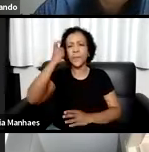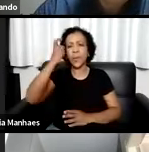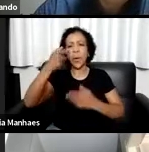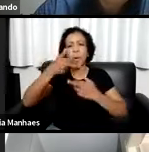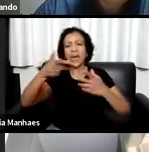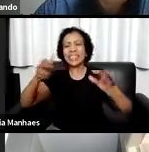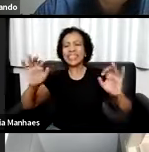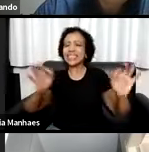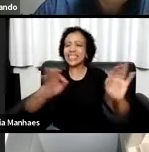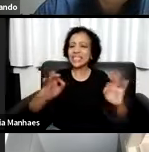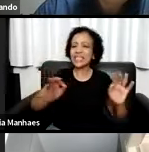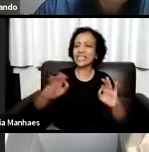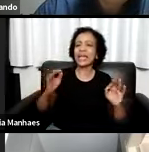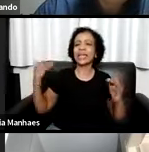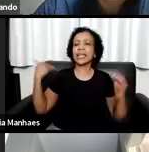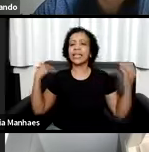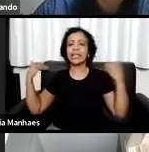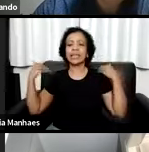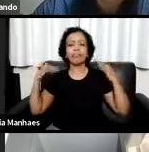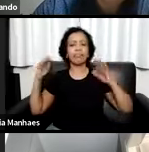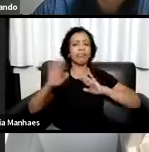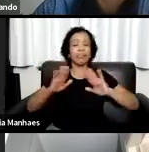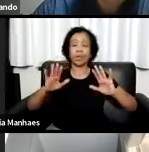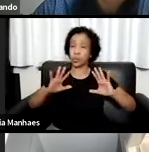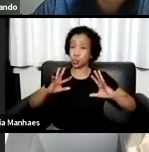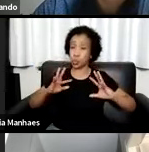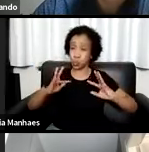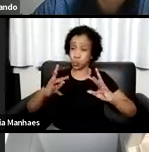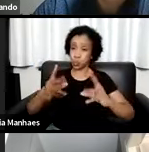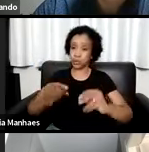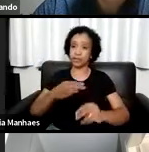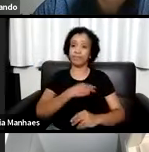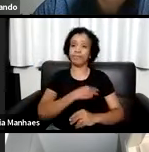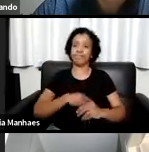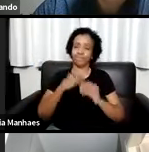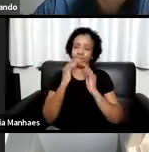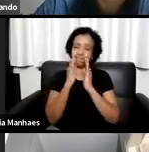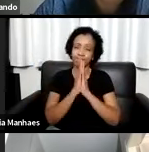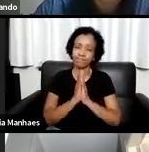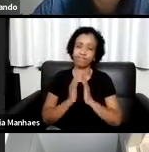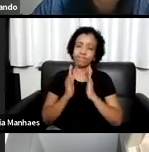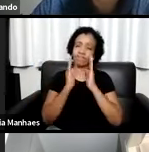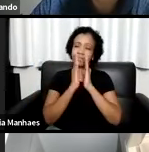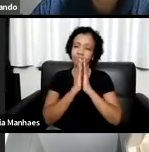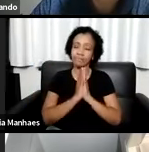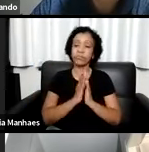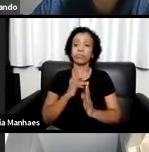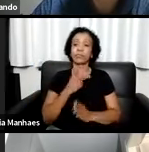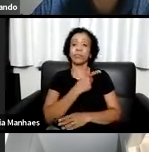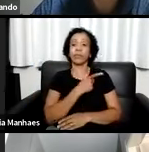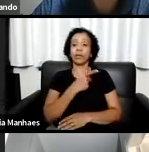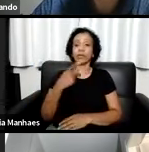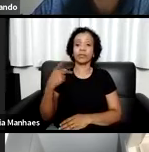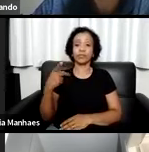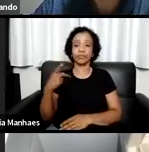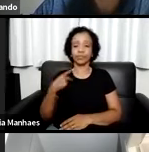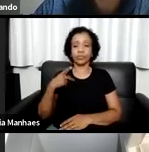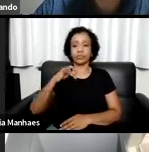desatenção por aqui ou por ali, eles estavam em oração. Então, o pastor João Marcos